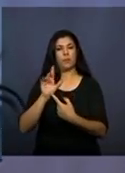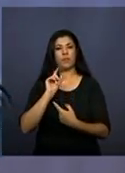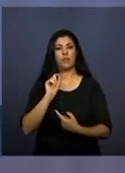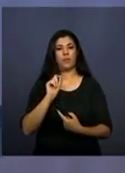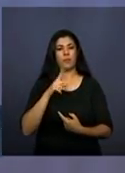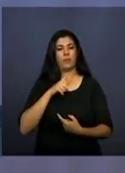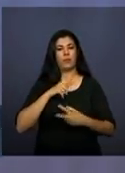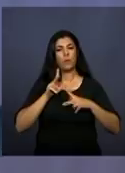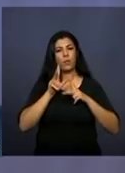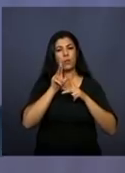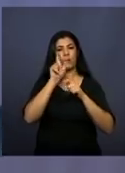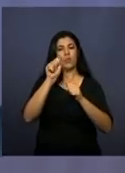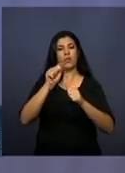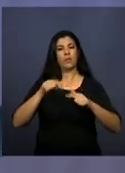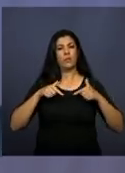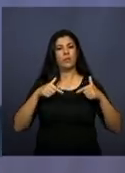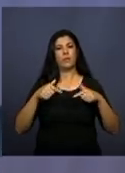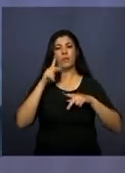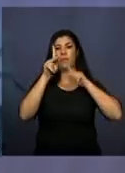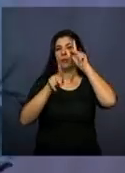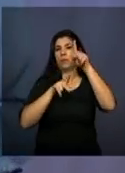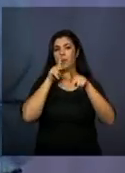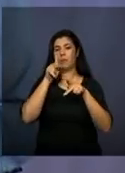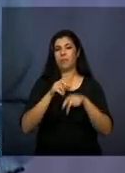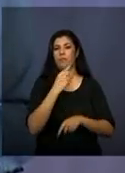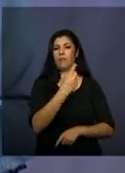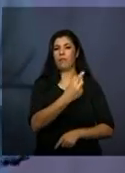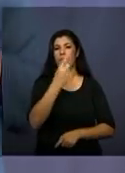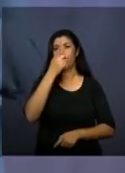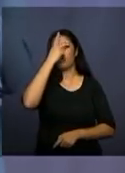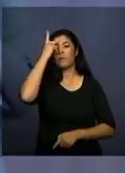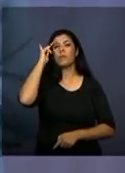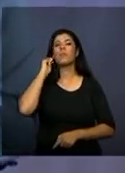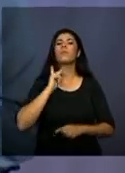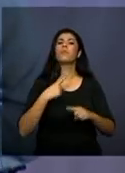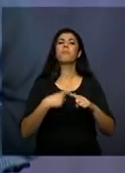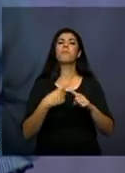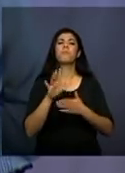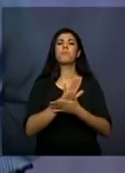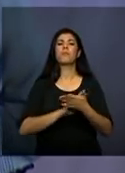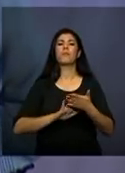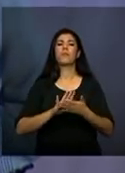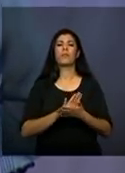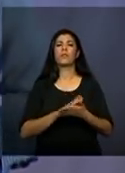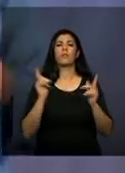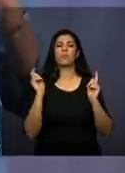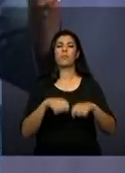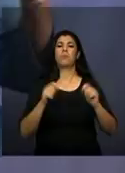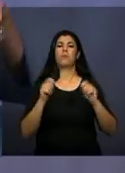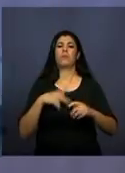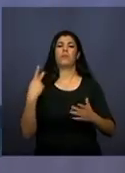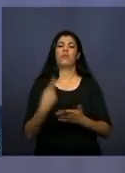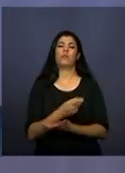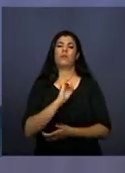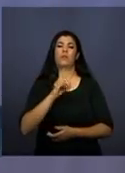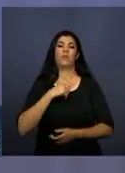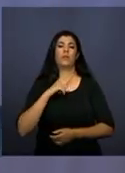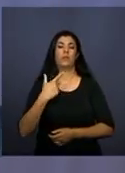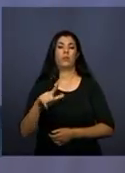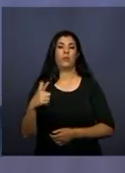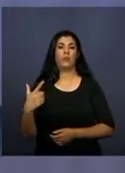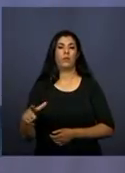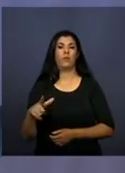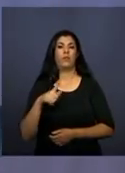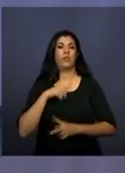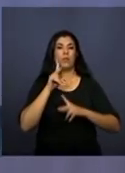a garra do povo brasileiro, a garra de vocês, porque nada disso seria possível se não tivesse